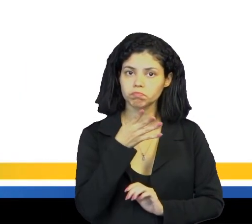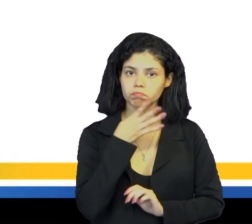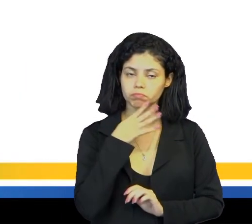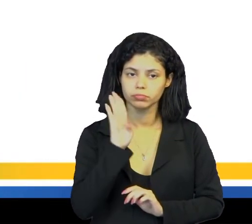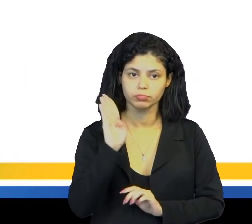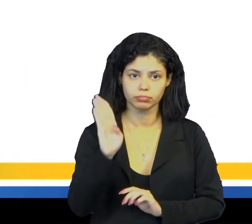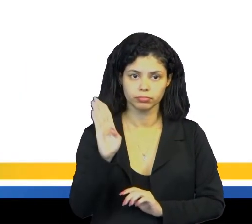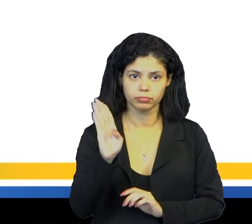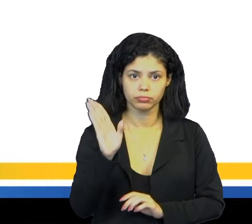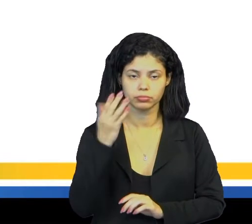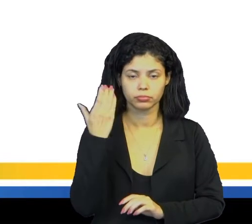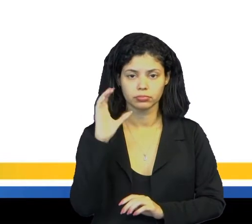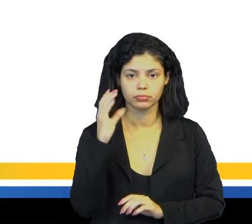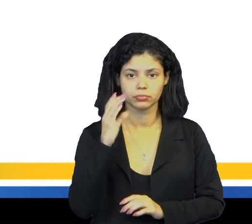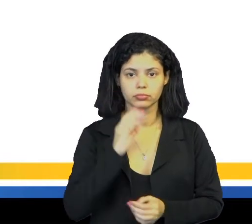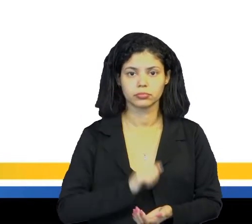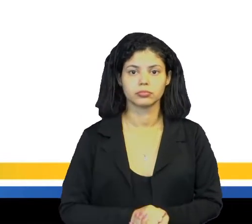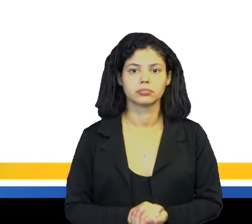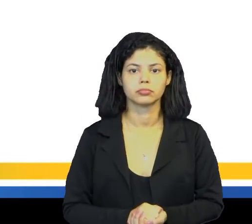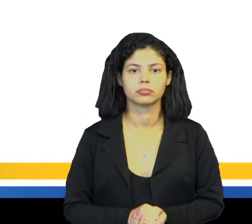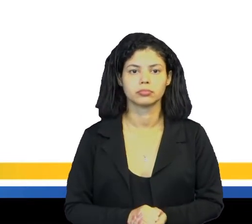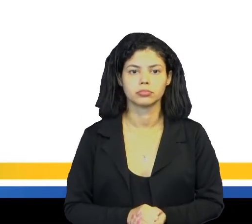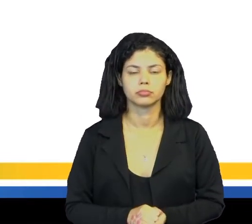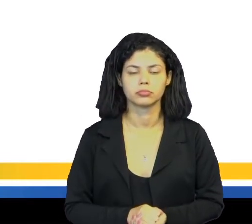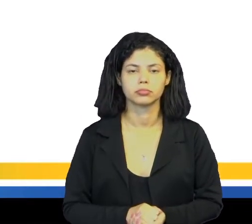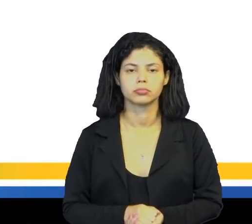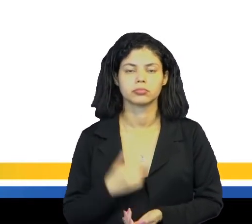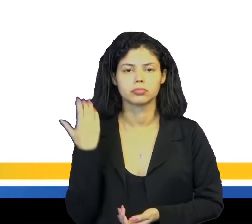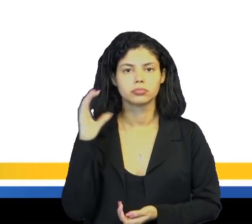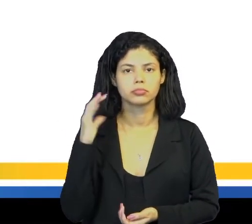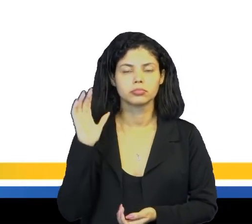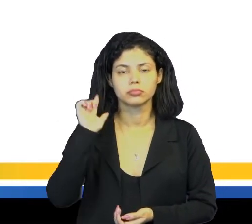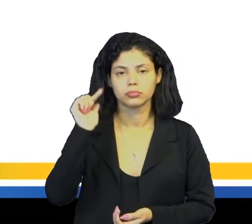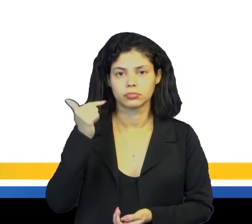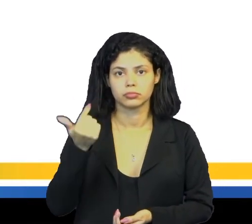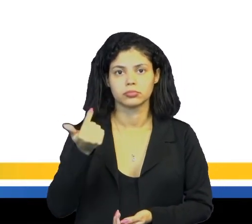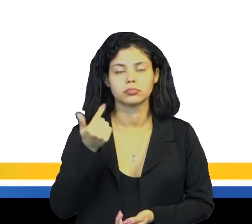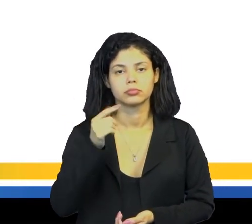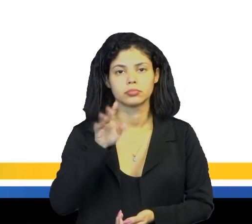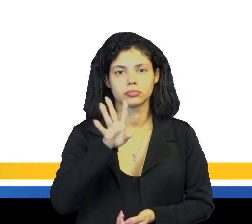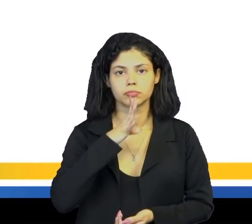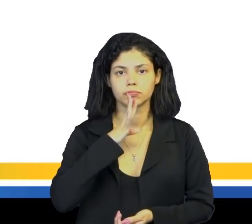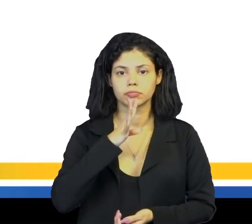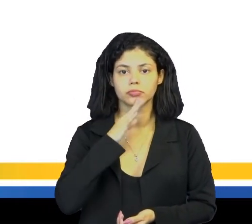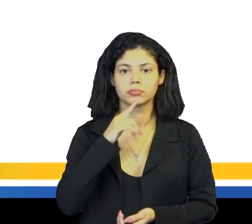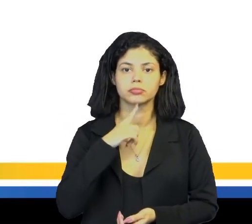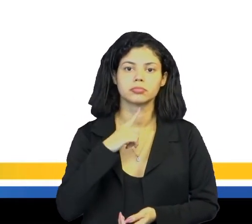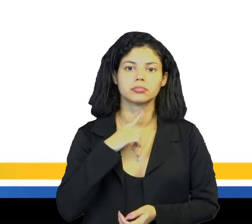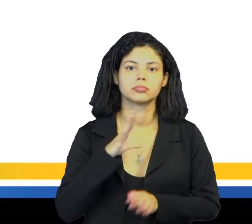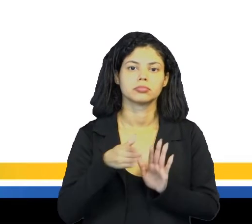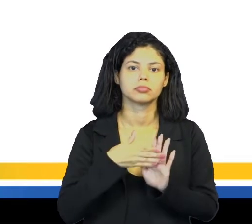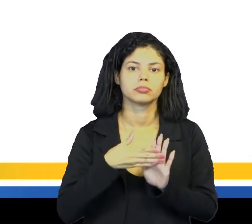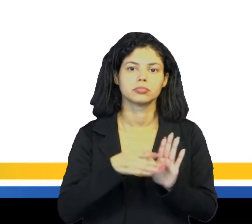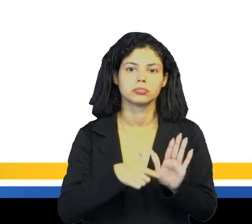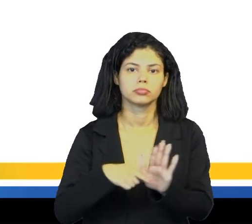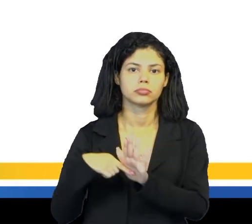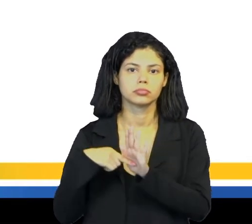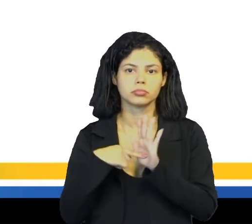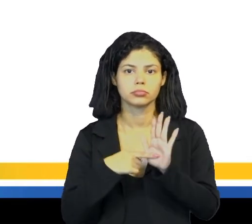Conhecimento científico. Lembrando, conhecimento científico é aquele conhecimento que tem uma